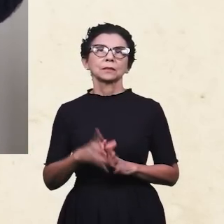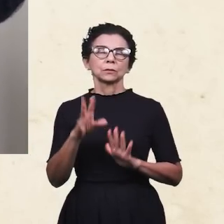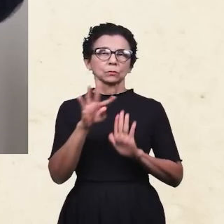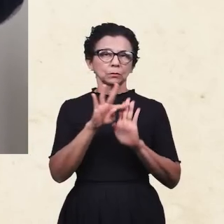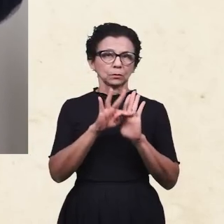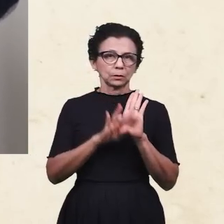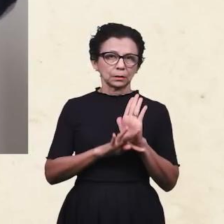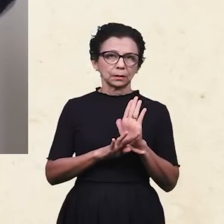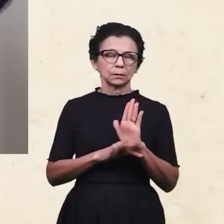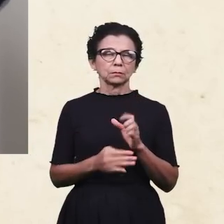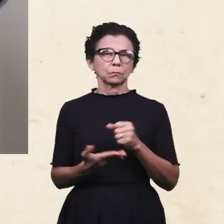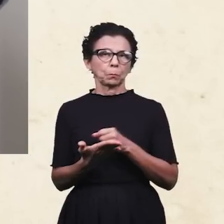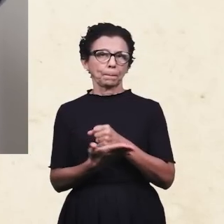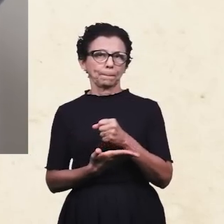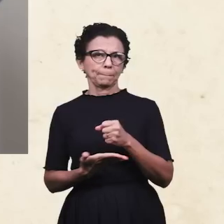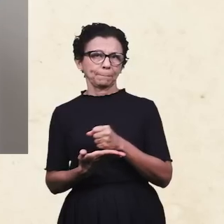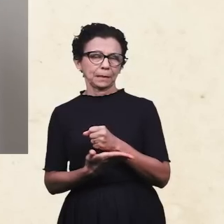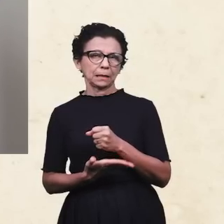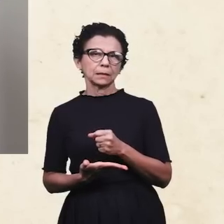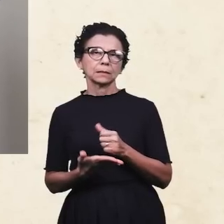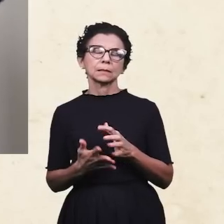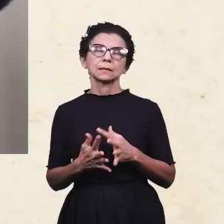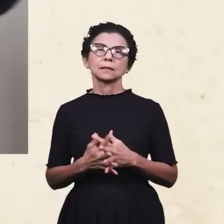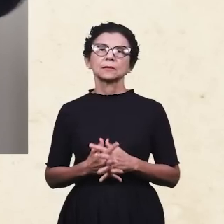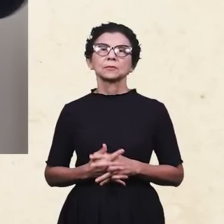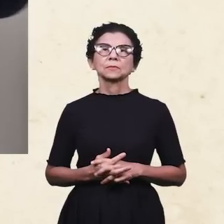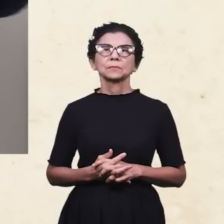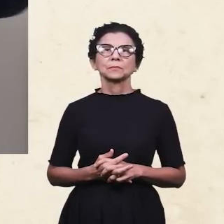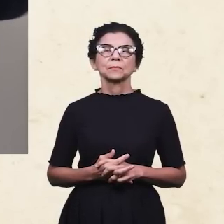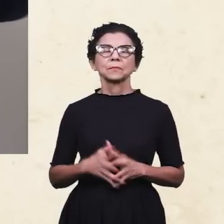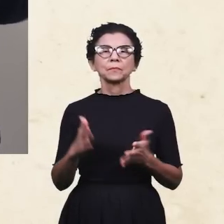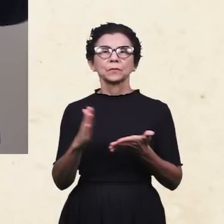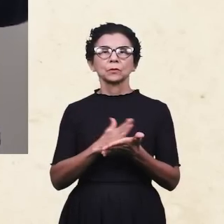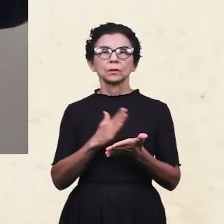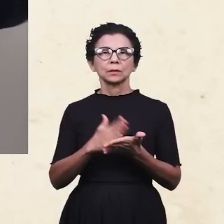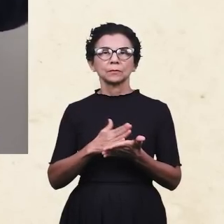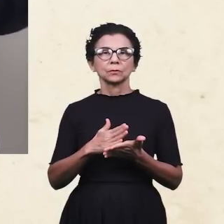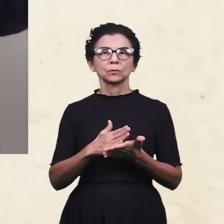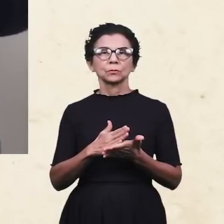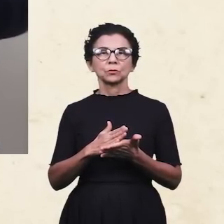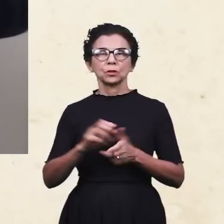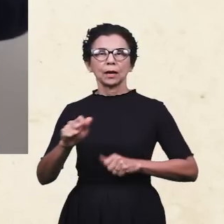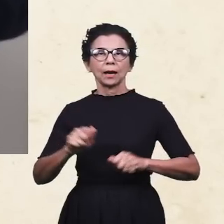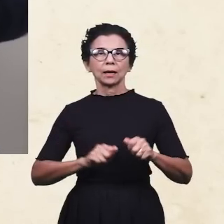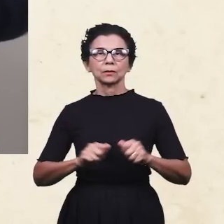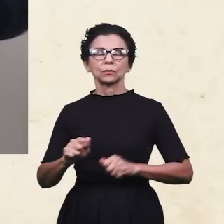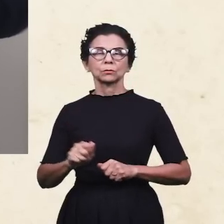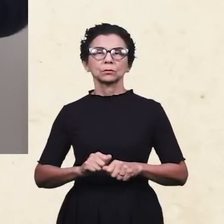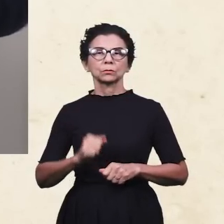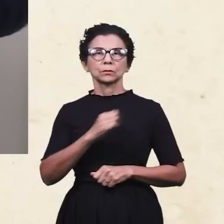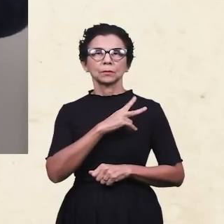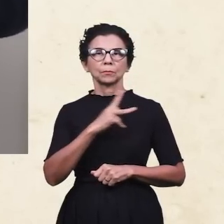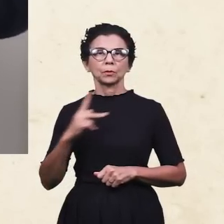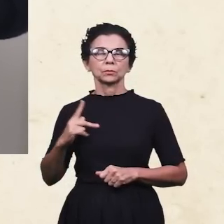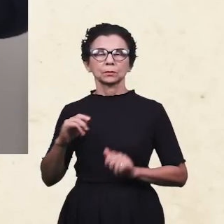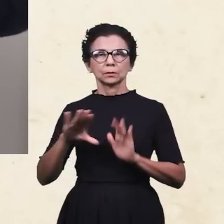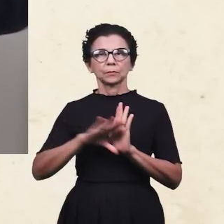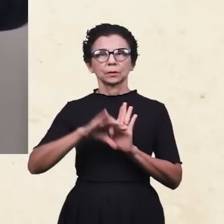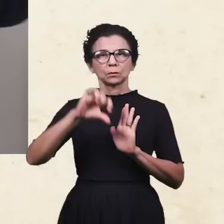base para essa palavra se encontra em Atos dos Apóstolos, capítulo